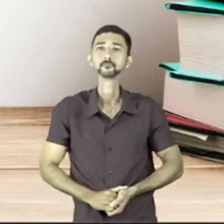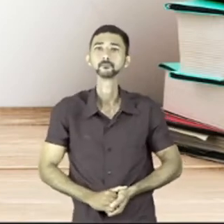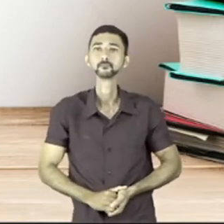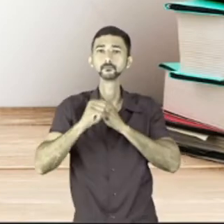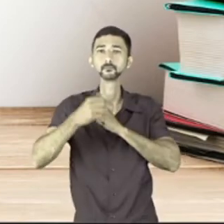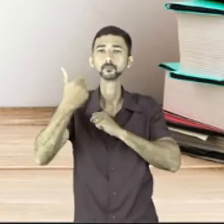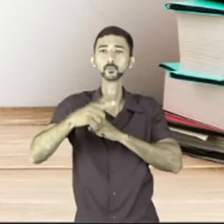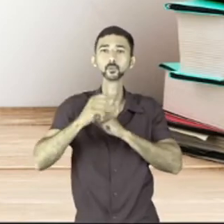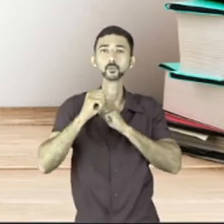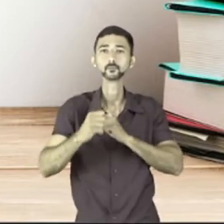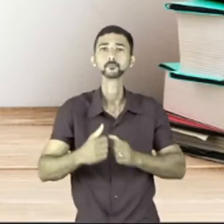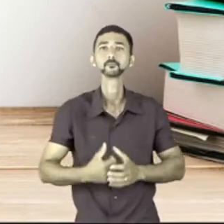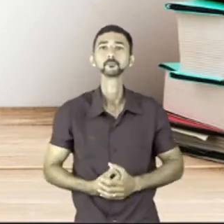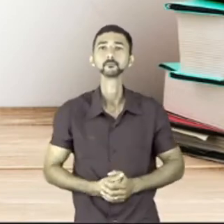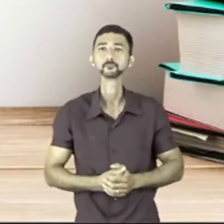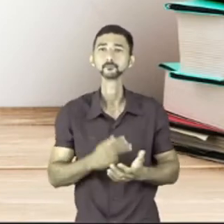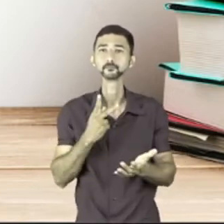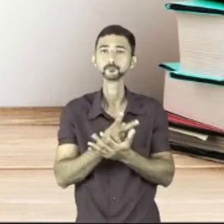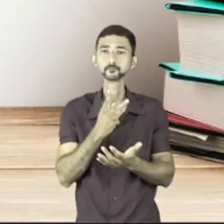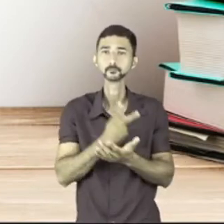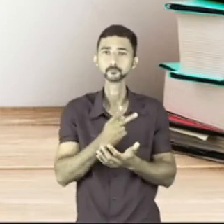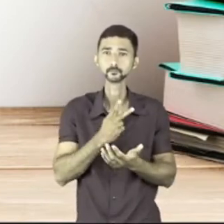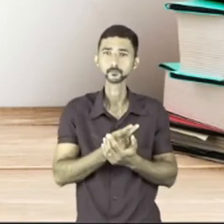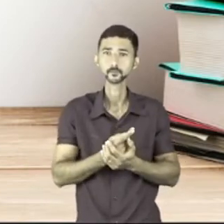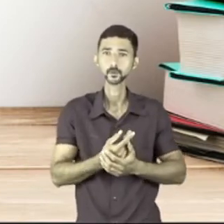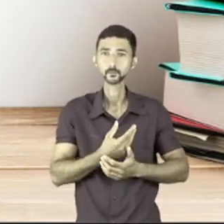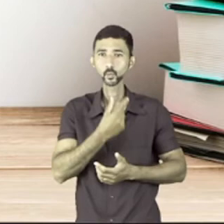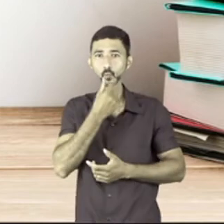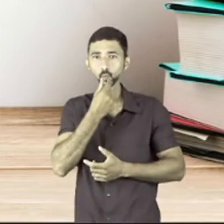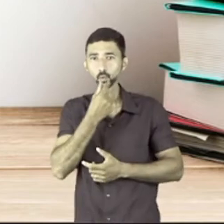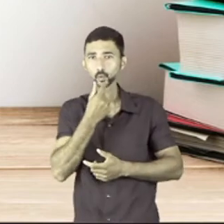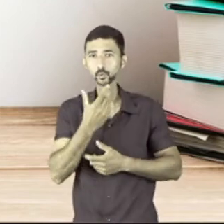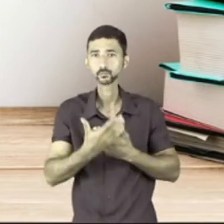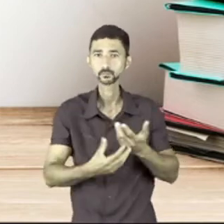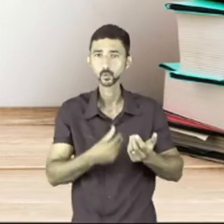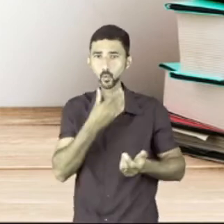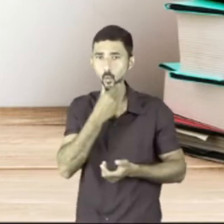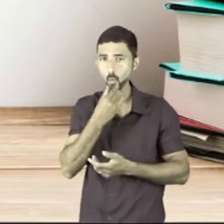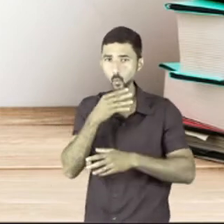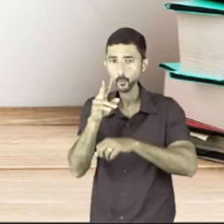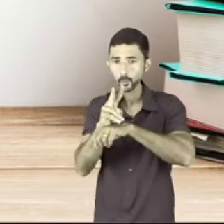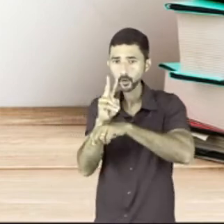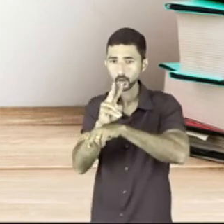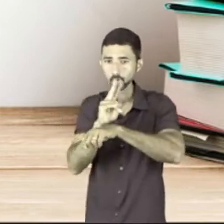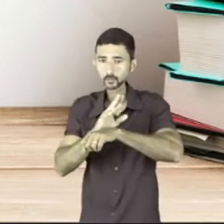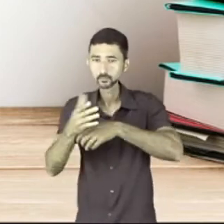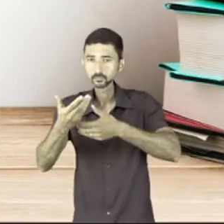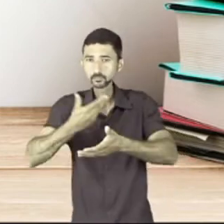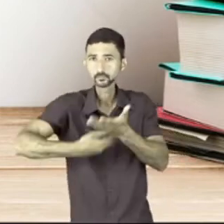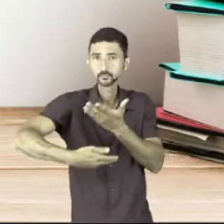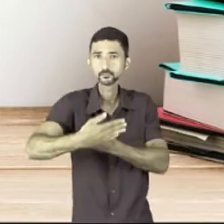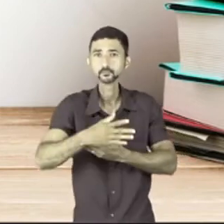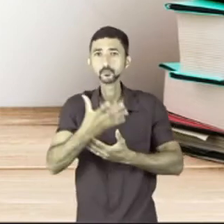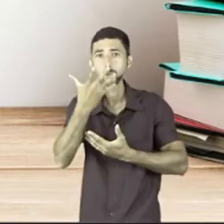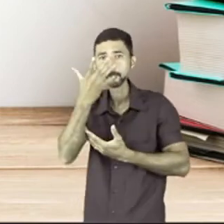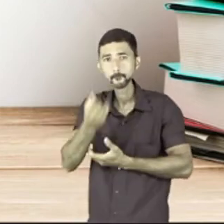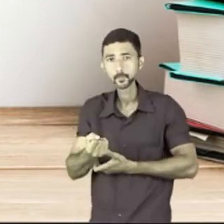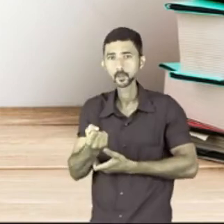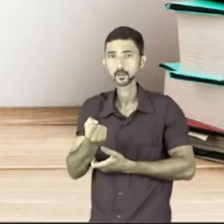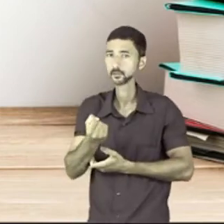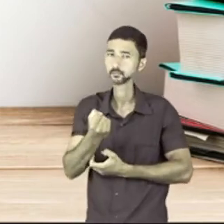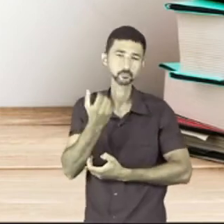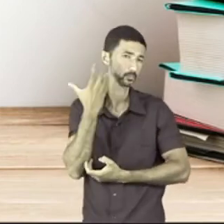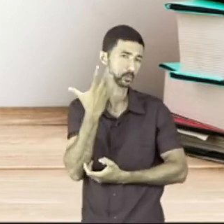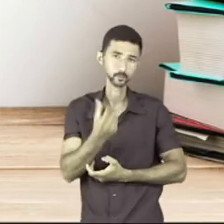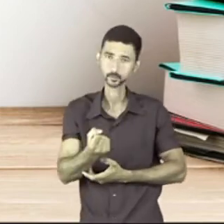luta. Reparem que sempre tem um juiz. Esse juiz ele vai mediar o que é permitido e o que